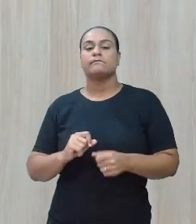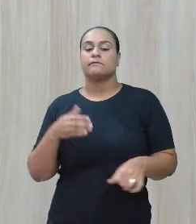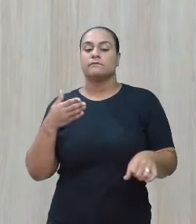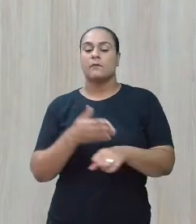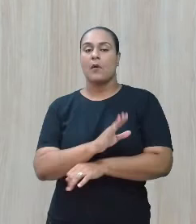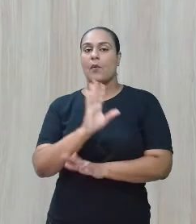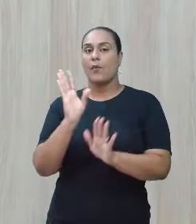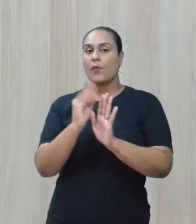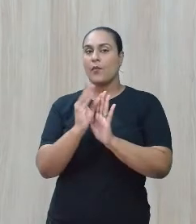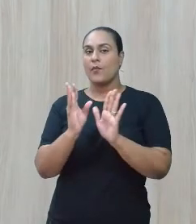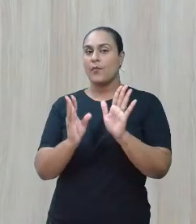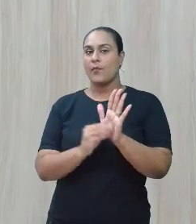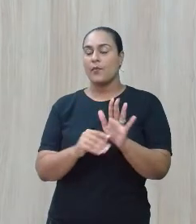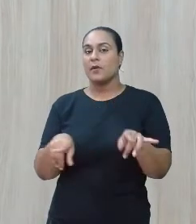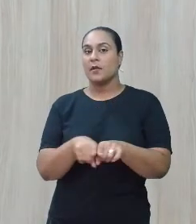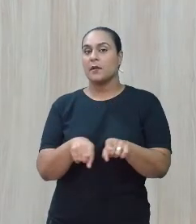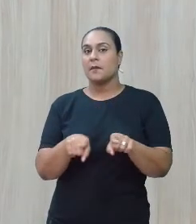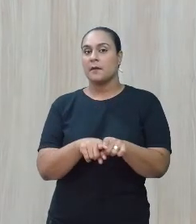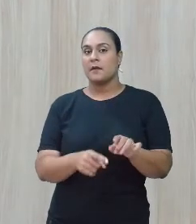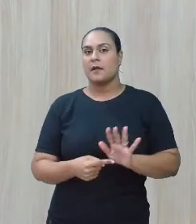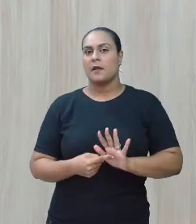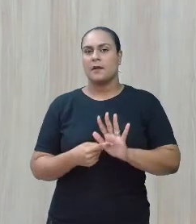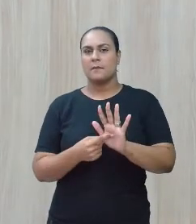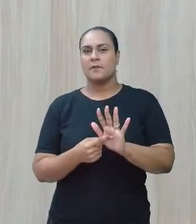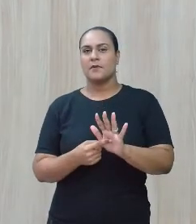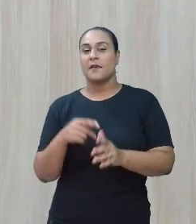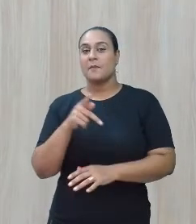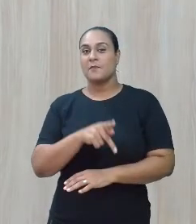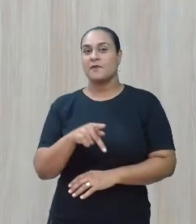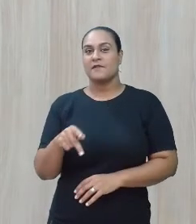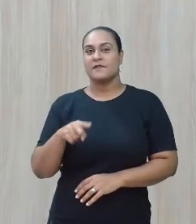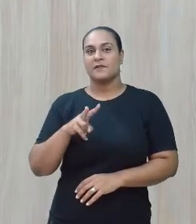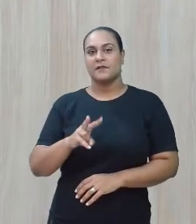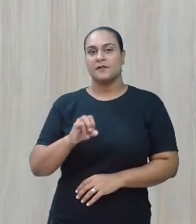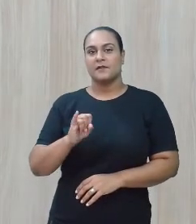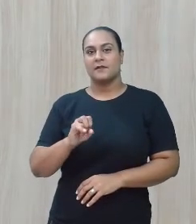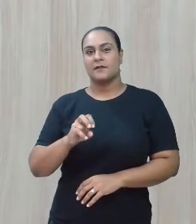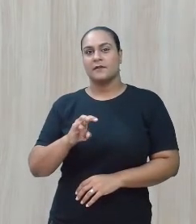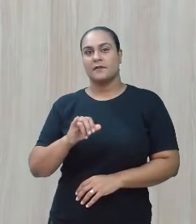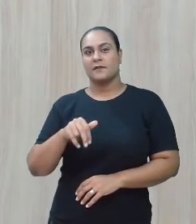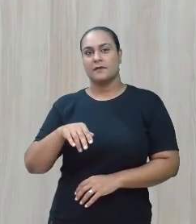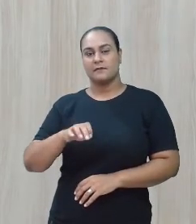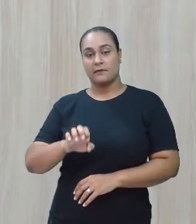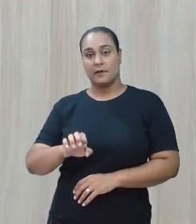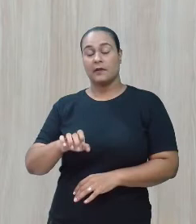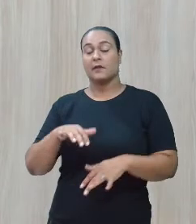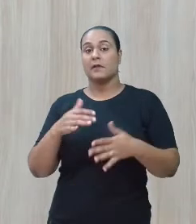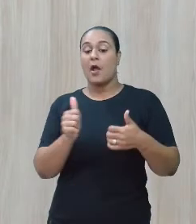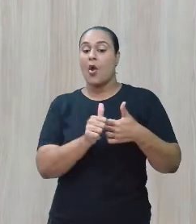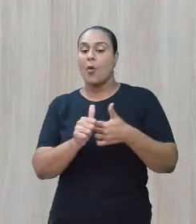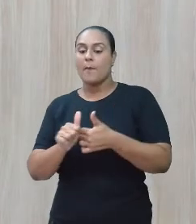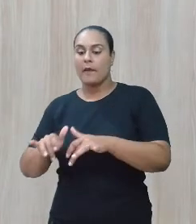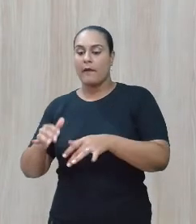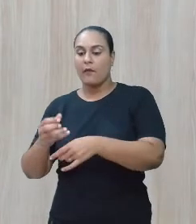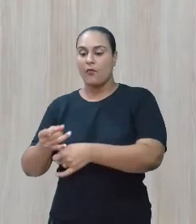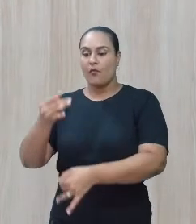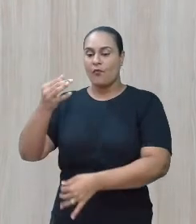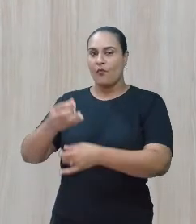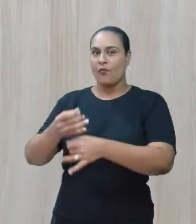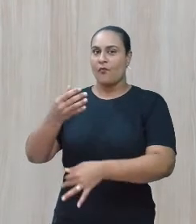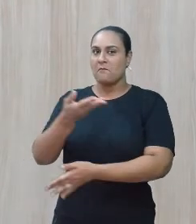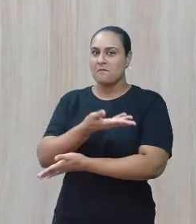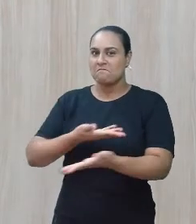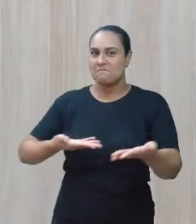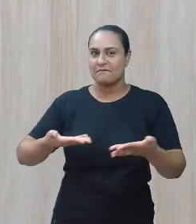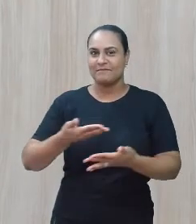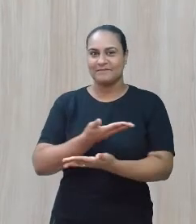conteúdo, também apresentar a professora Viviane, que está no chat aí, interagindo com